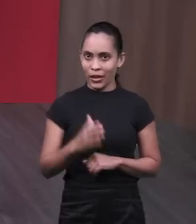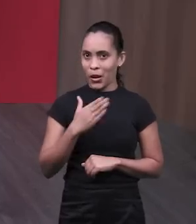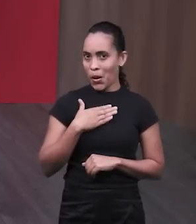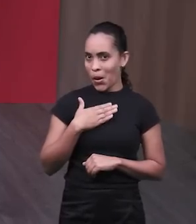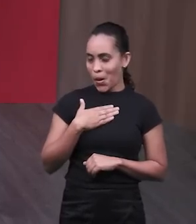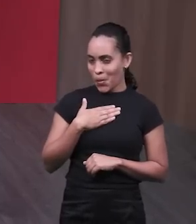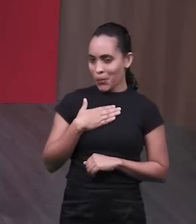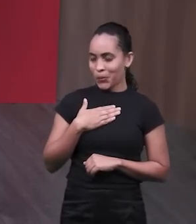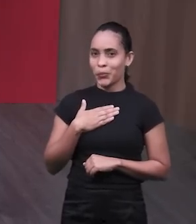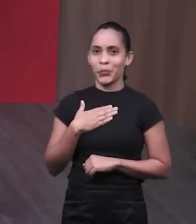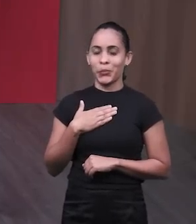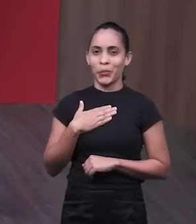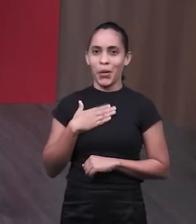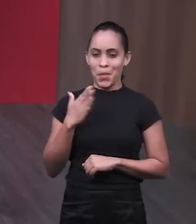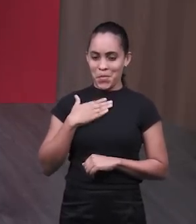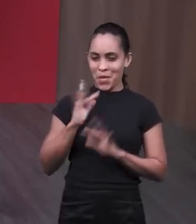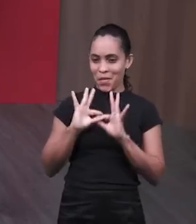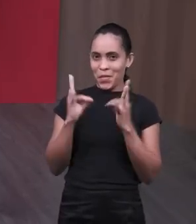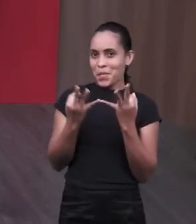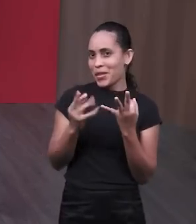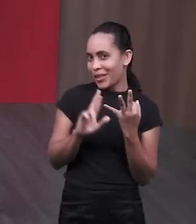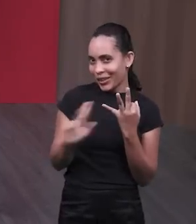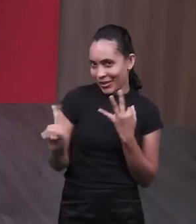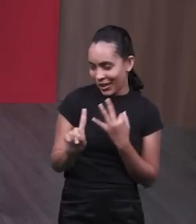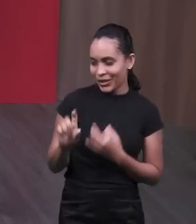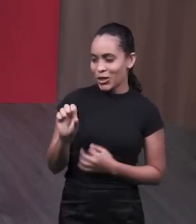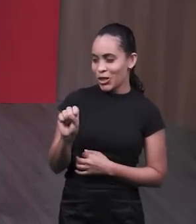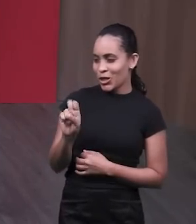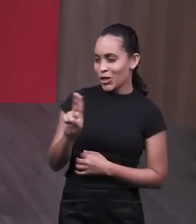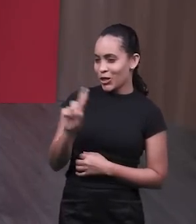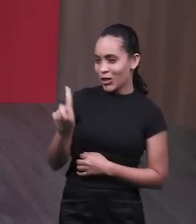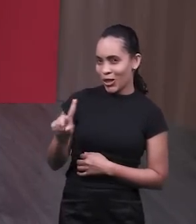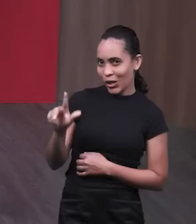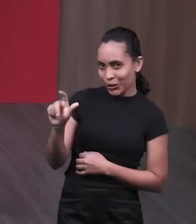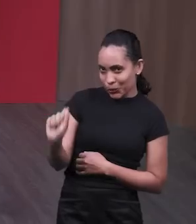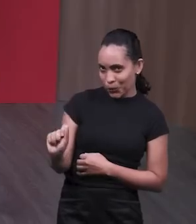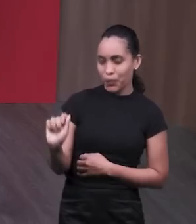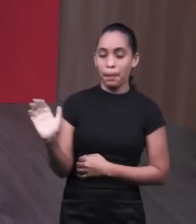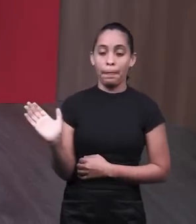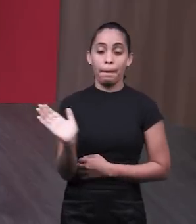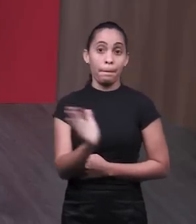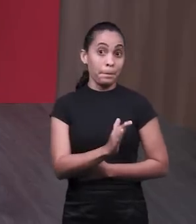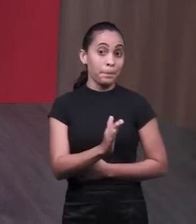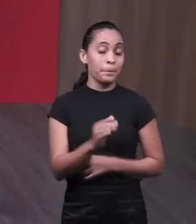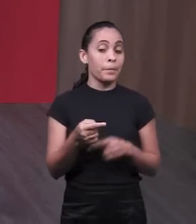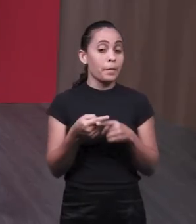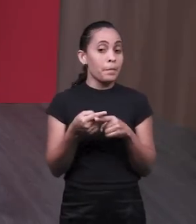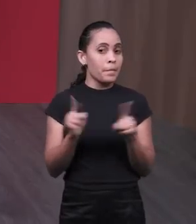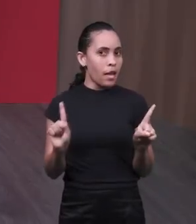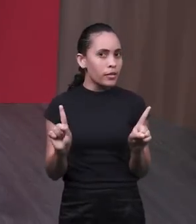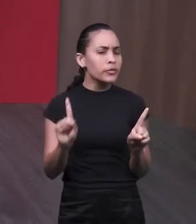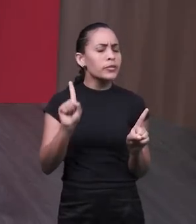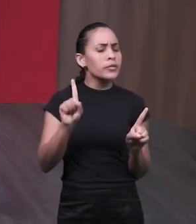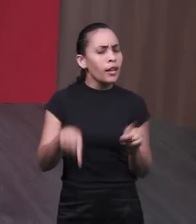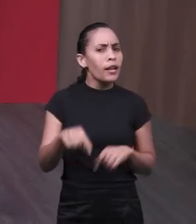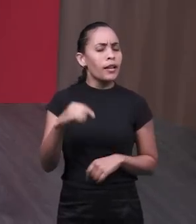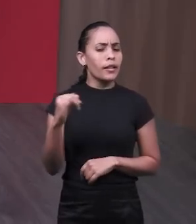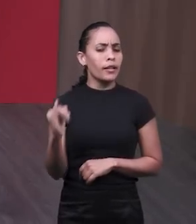esse Souza não tem nada a ver comigo, não. Bem, essa questão